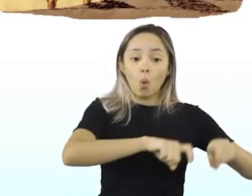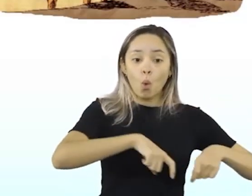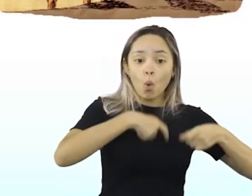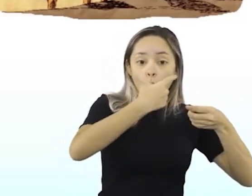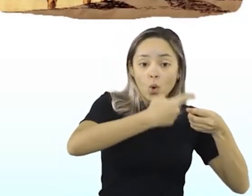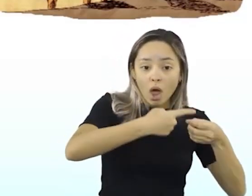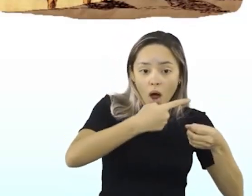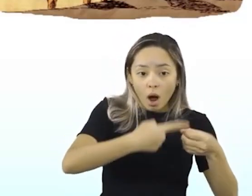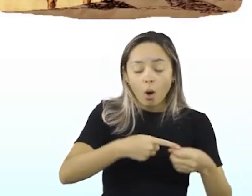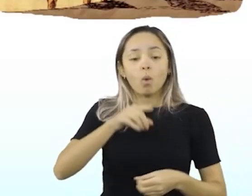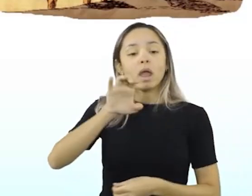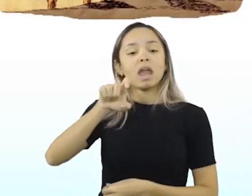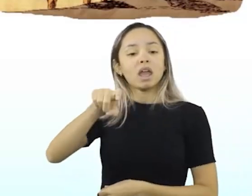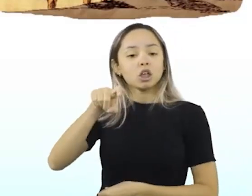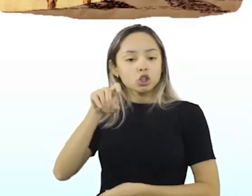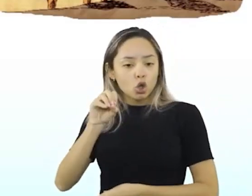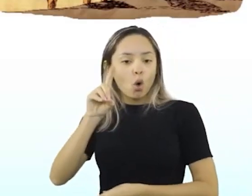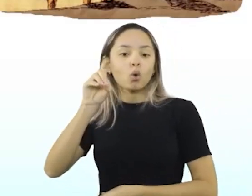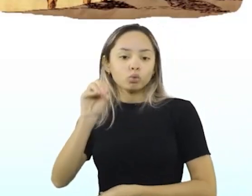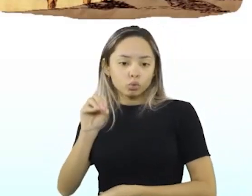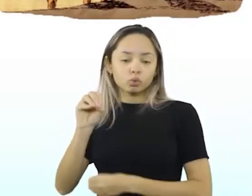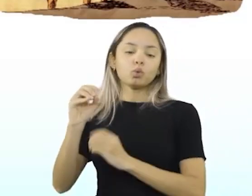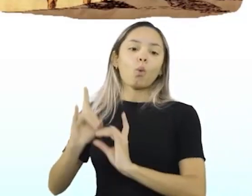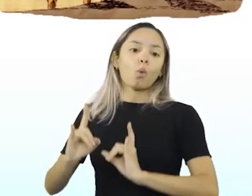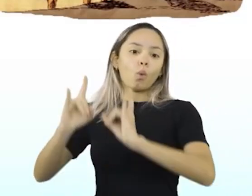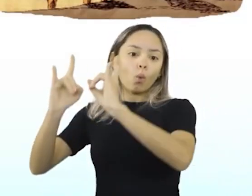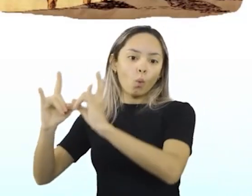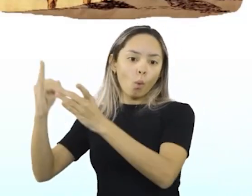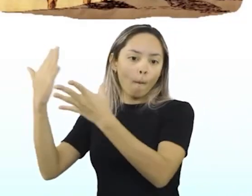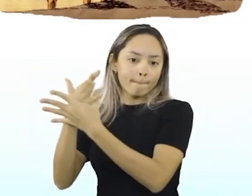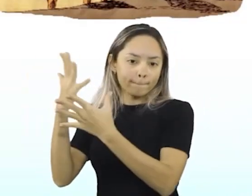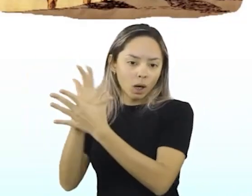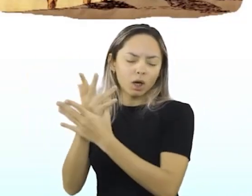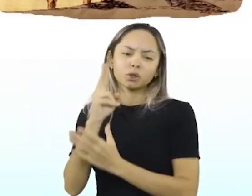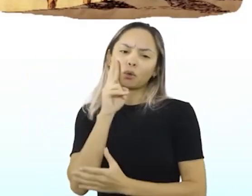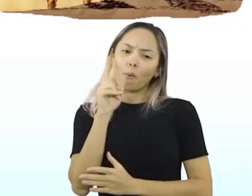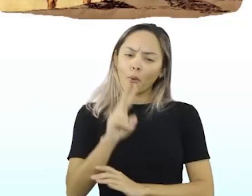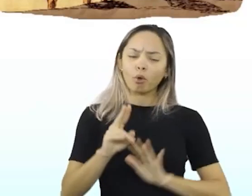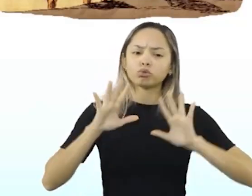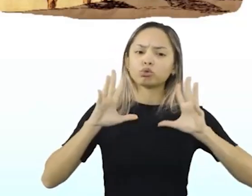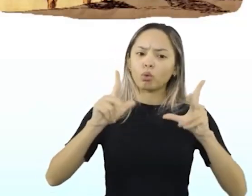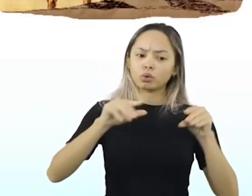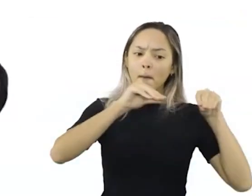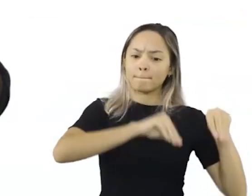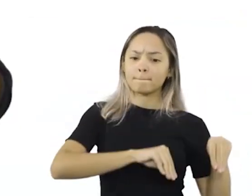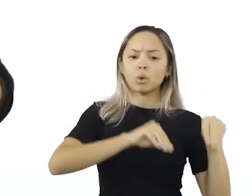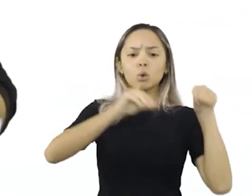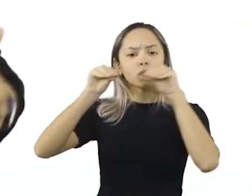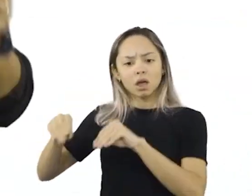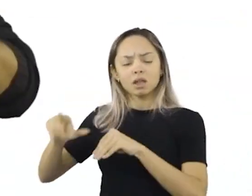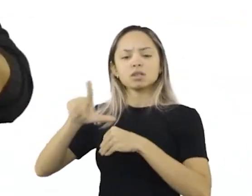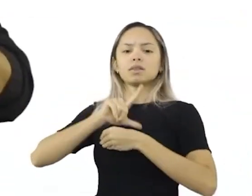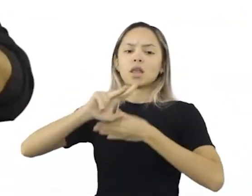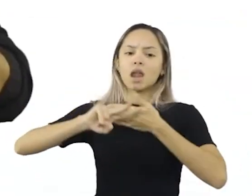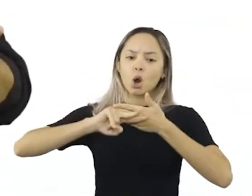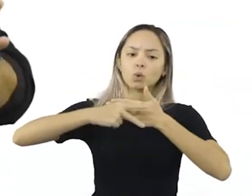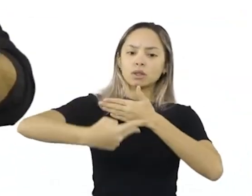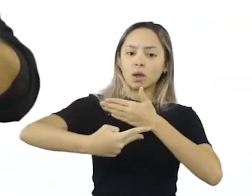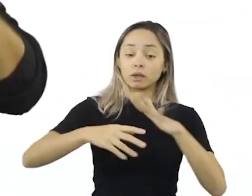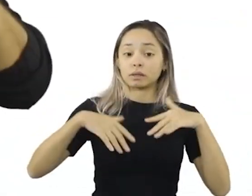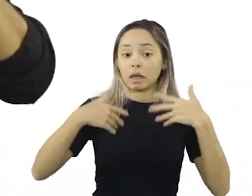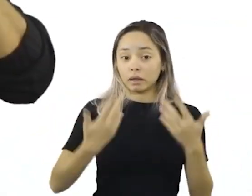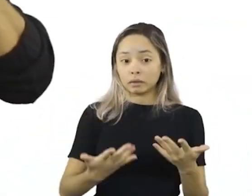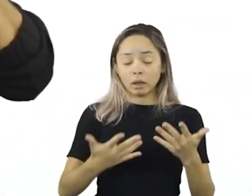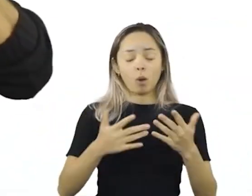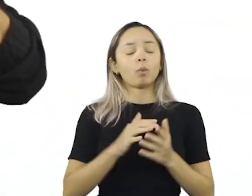O que é importante a gente perceber? Que toda migração ela tem causa e gera consequências. E isso é que o